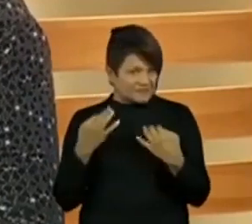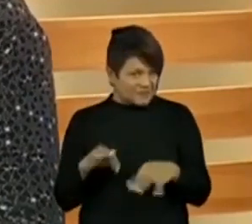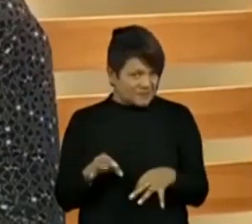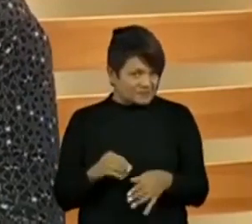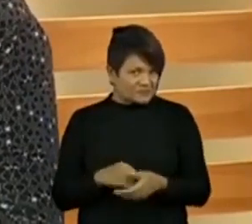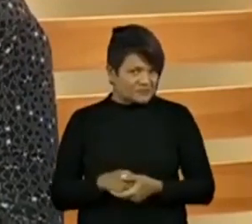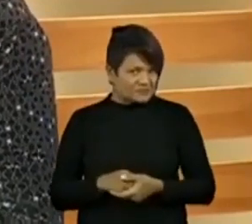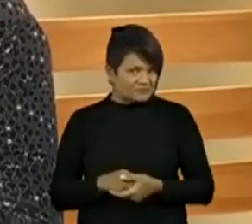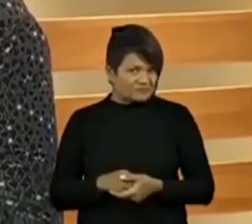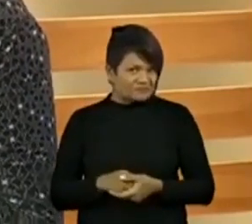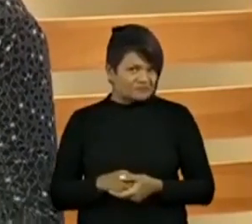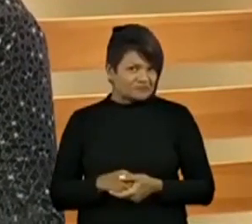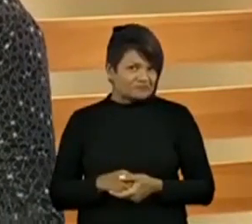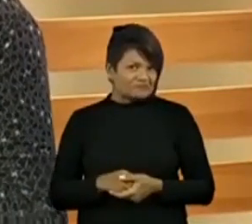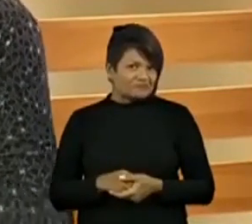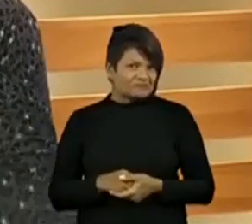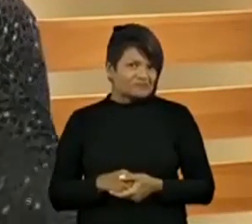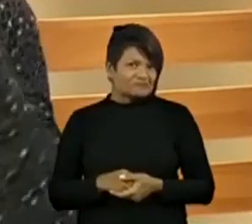certo?